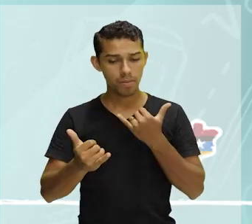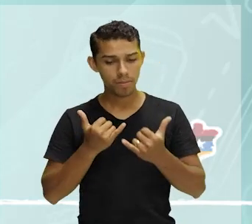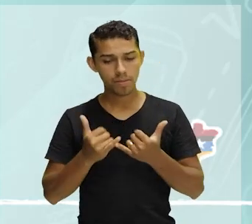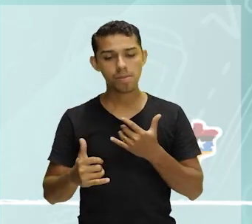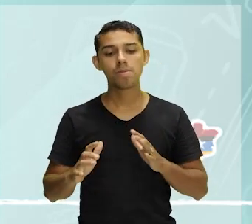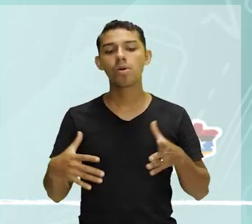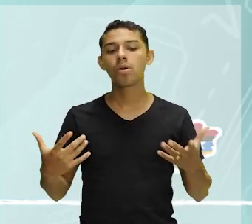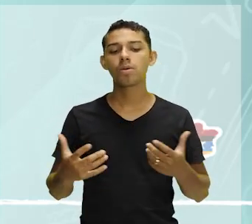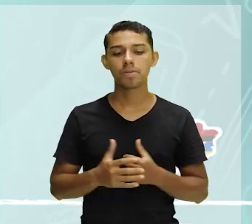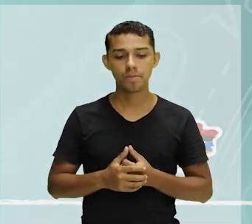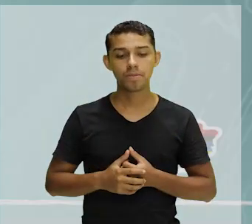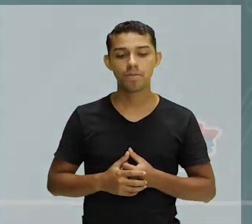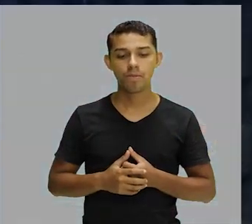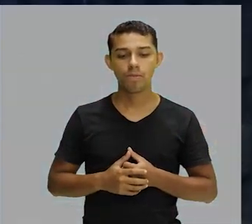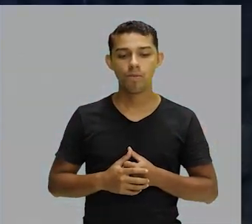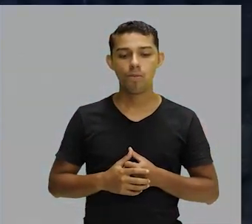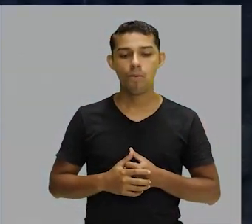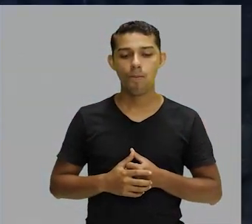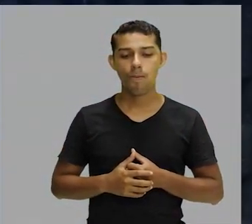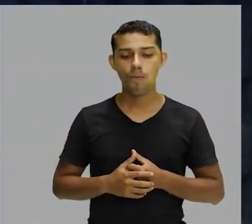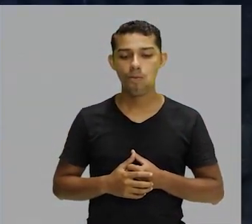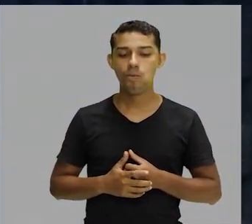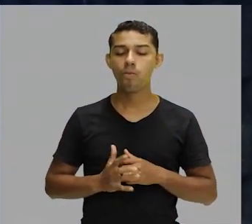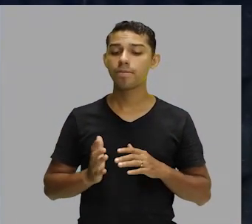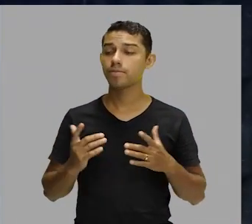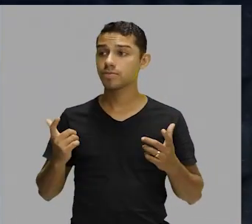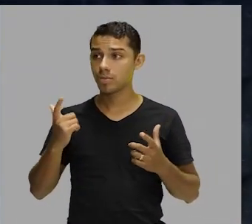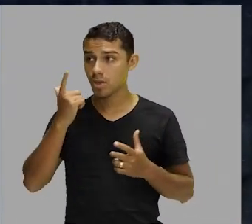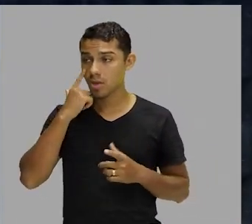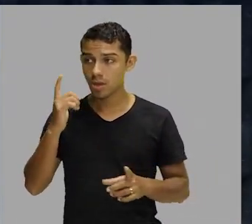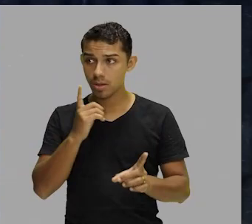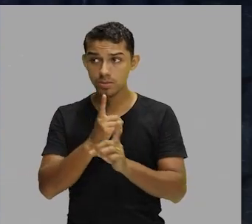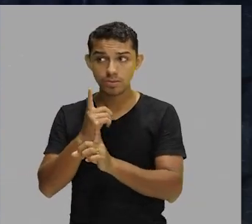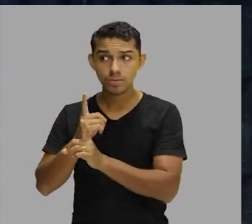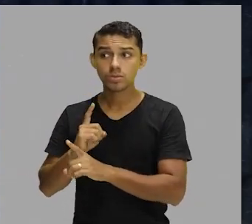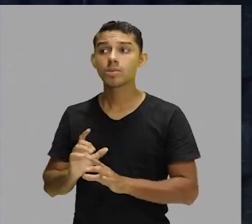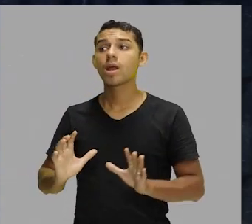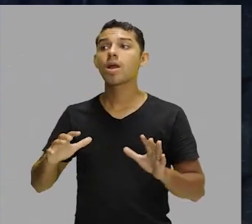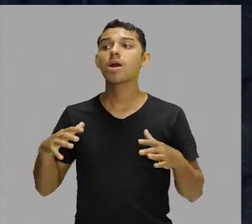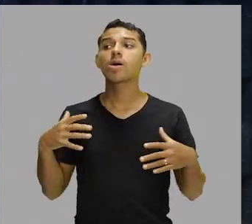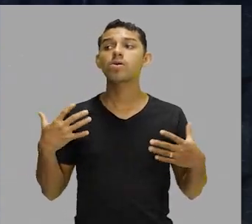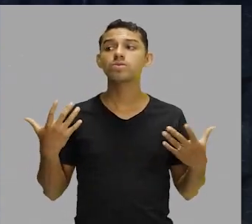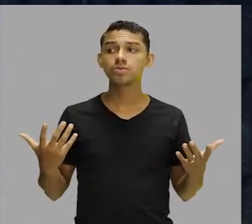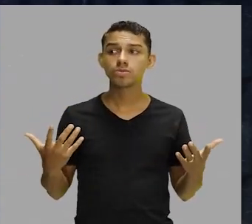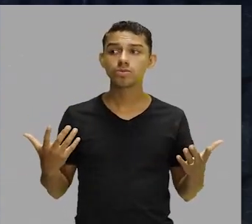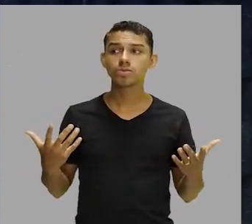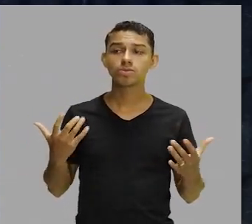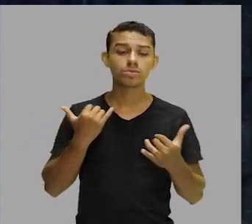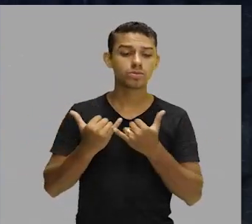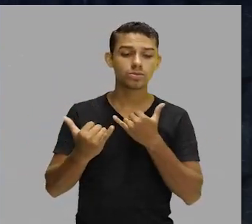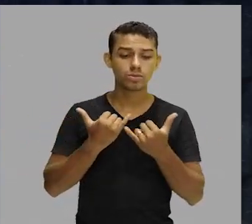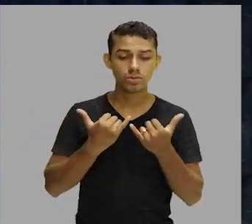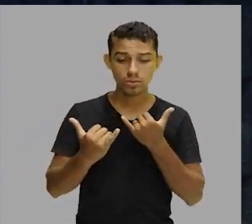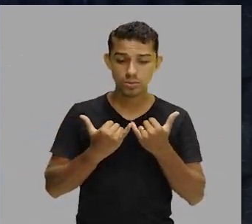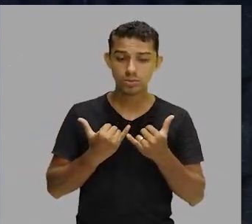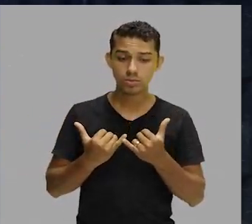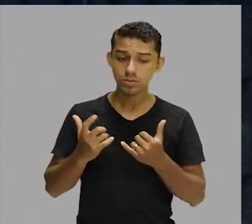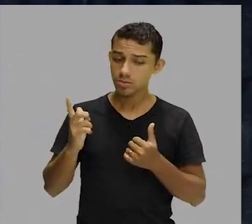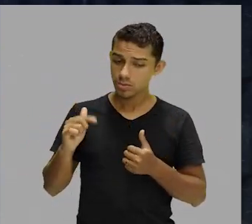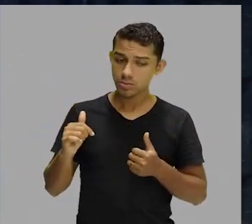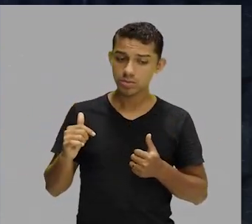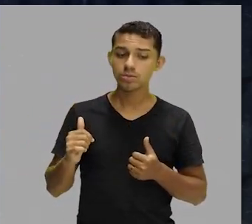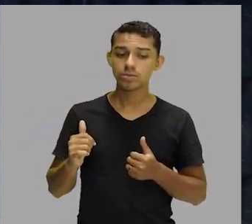a. Ora, eu vou ver aqui nesta cadeia alimentar, né, quais dessas